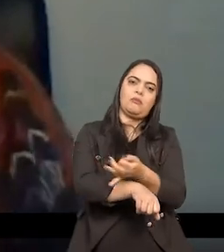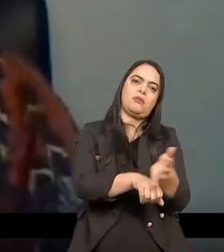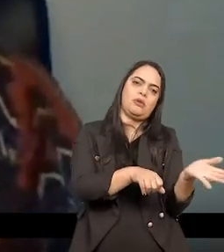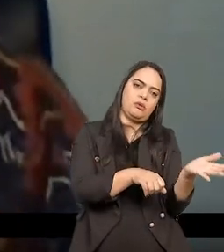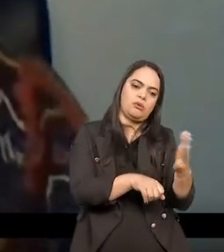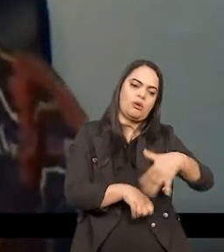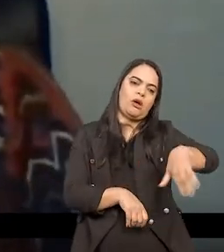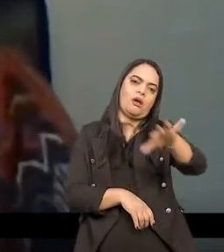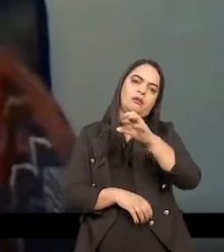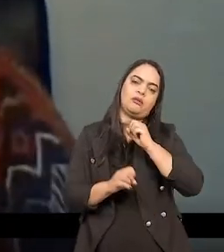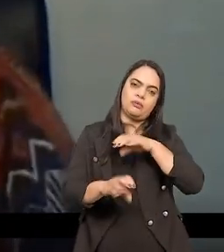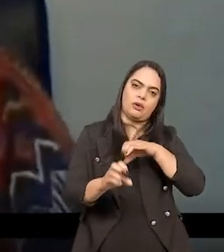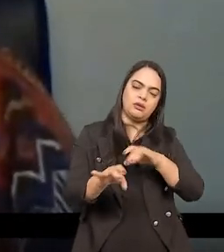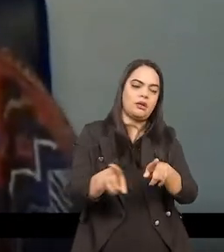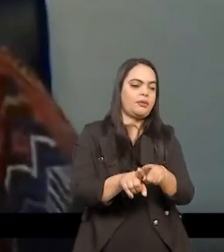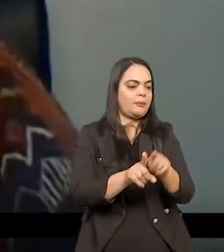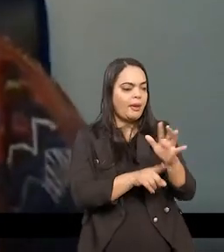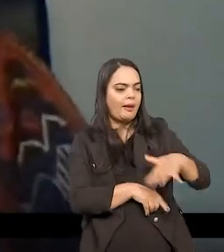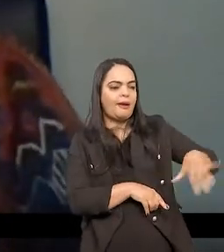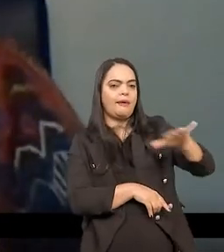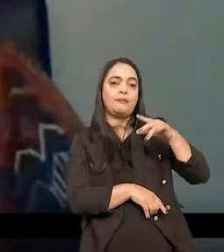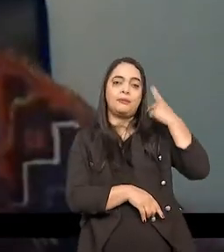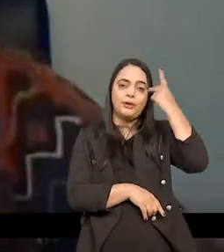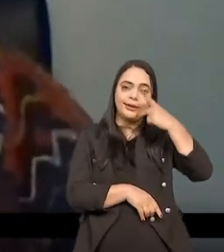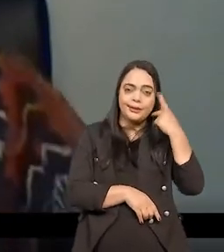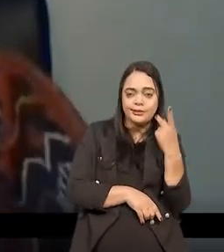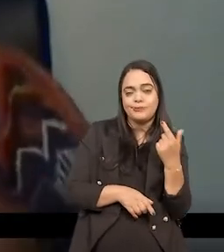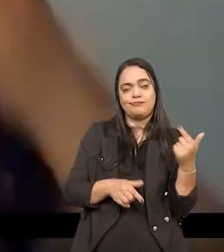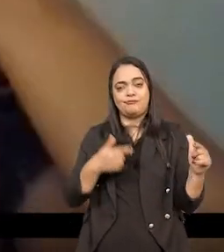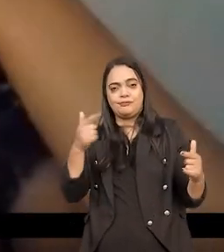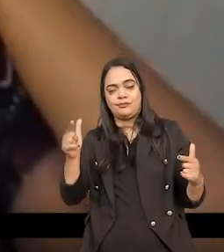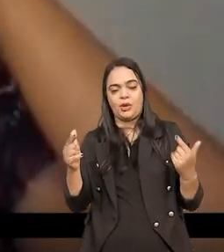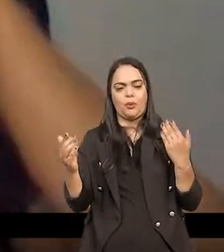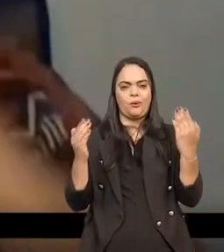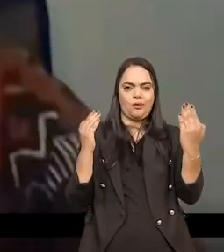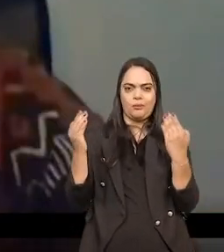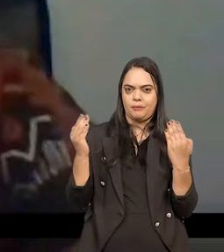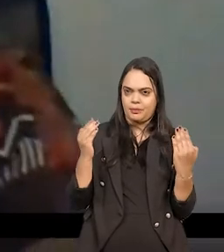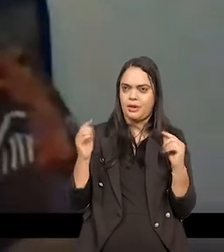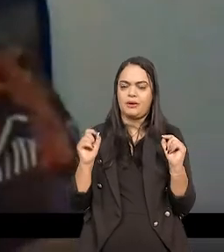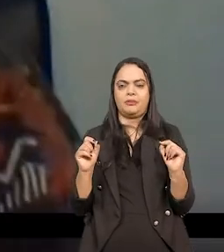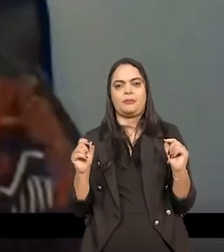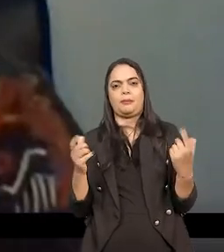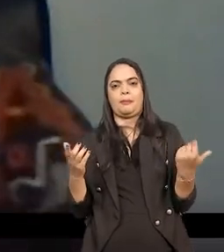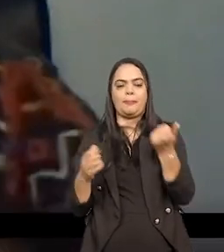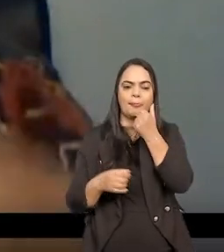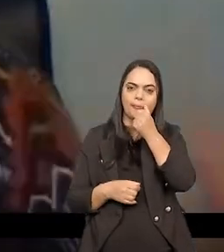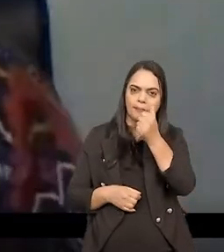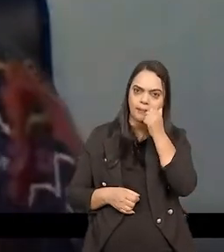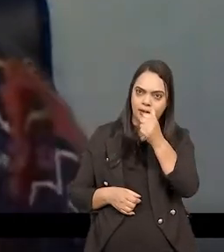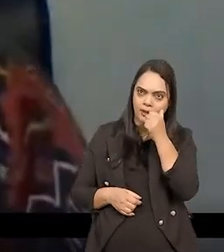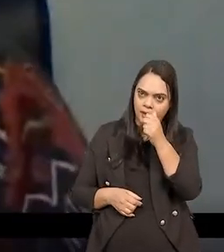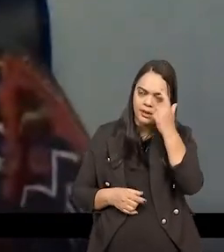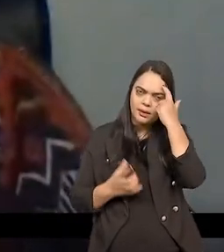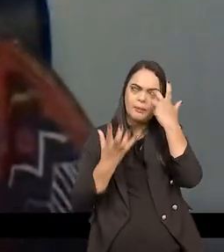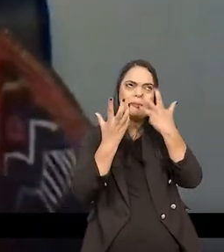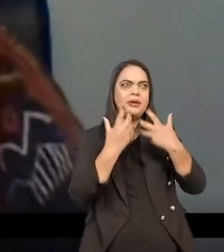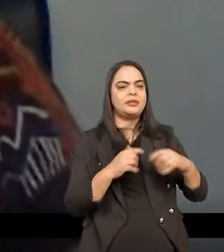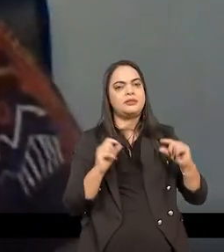mas também espaços políticos, etc., né? Então, trazendo esse paralelo com a questão das mulheres e pensar também